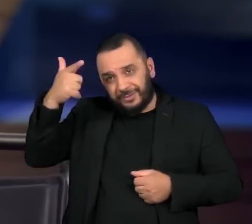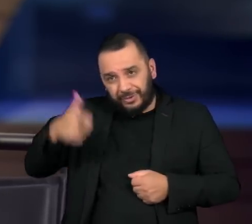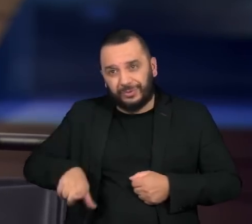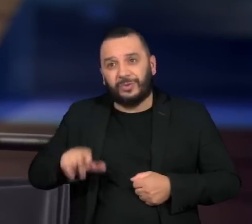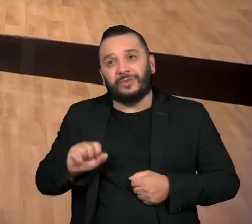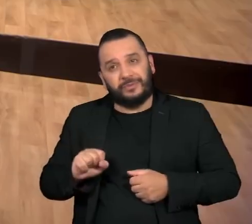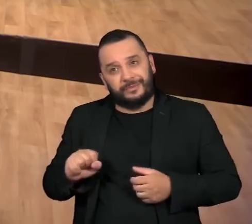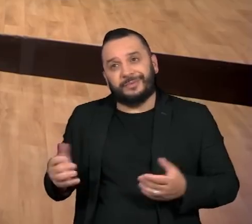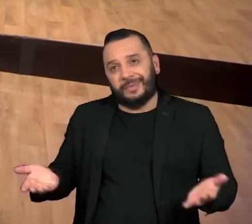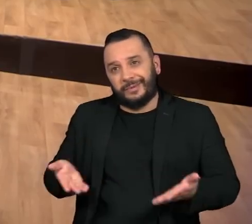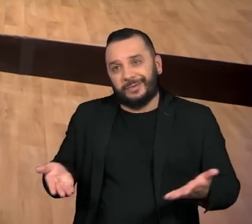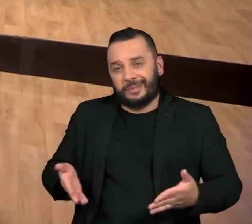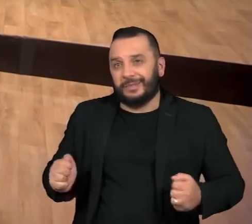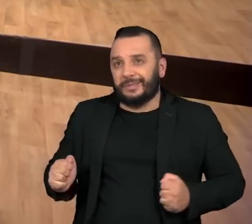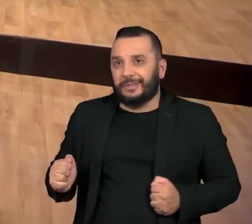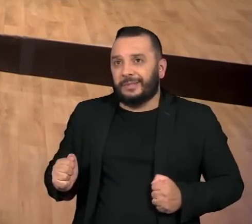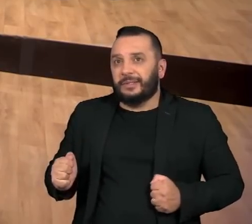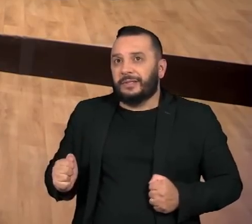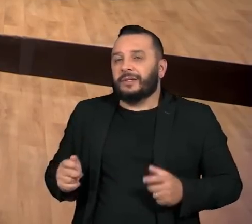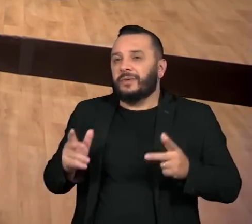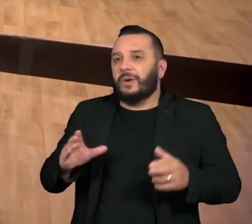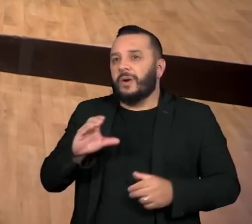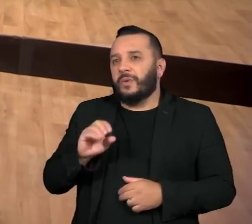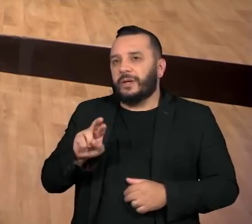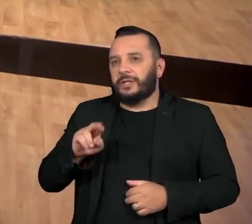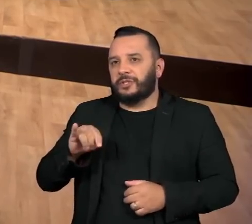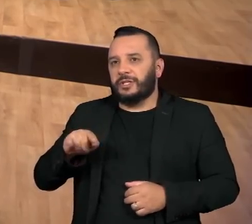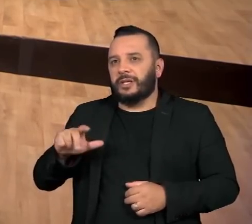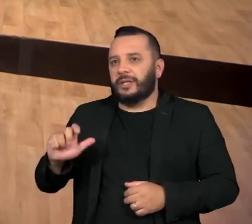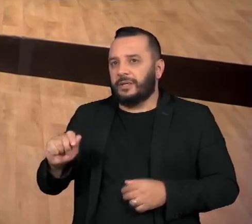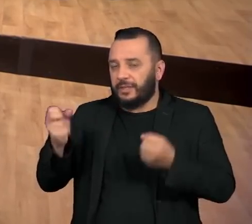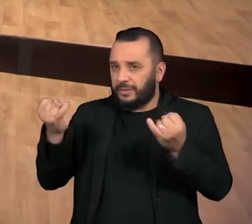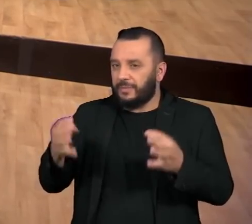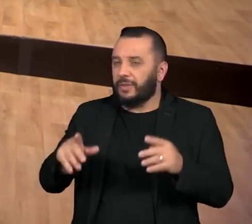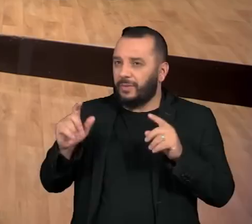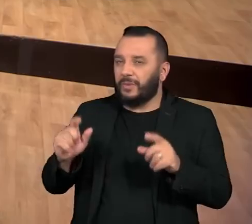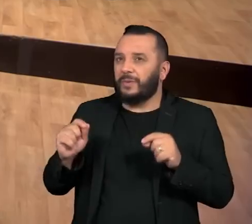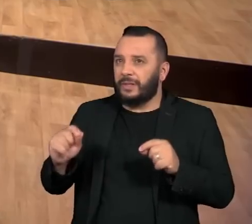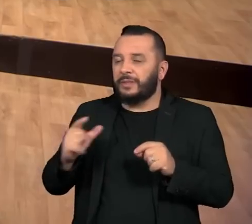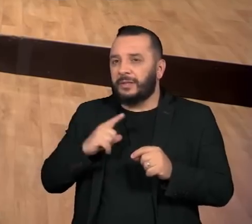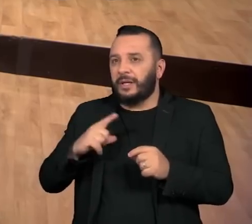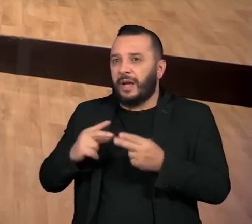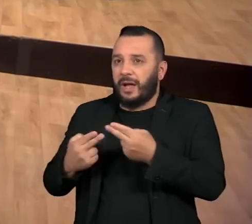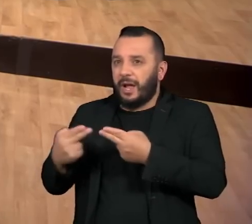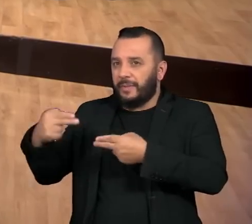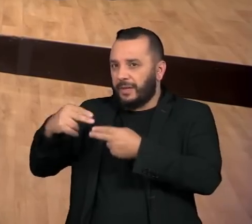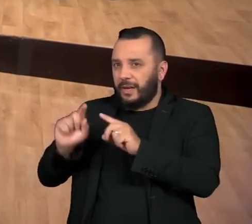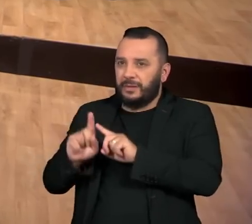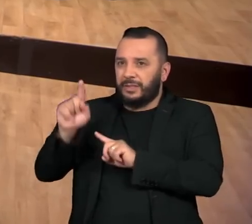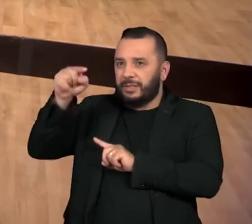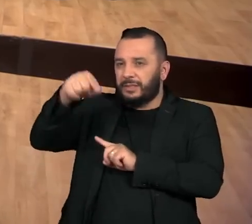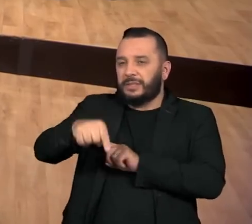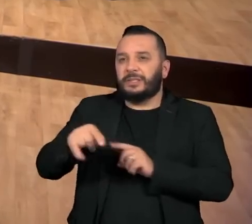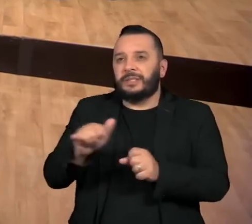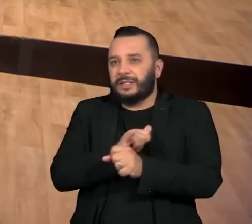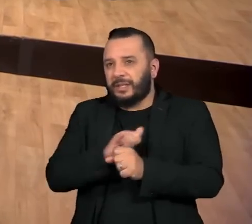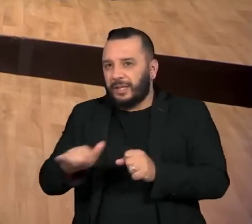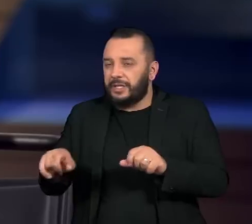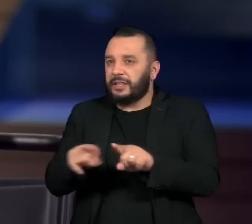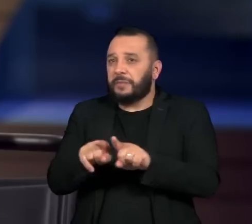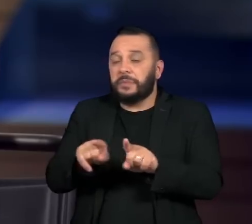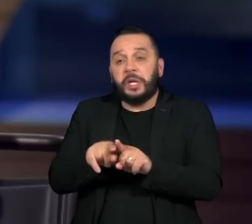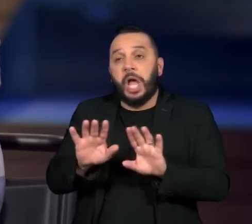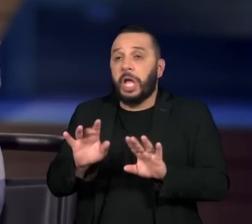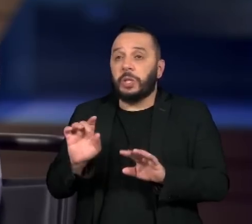que não esperávamos. Inclusive, como a Cristina mencionou, a questão dessa divisão entre armas nucleares estratégicas e táticas. A tentação,